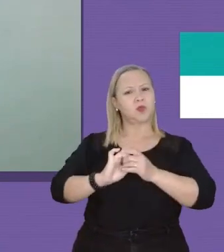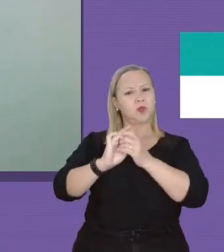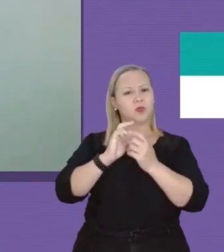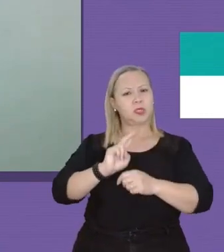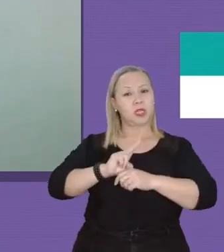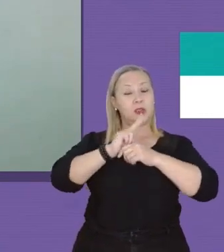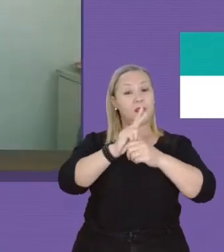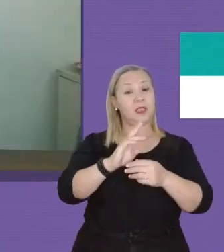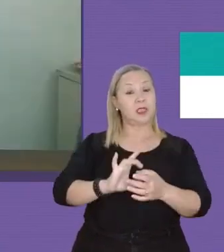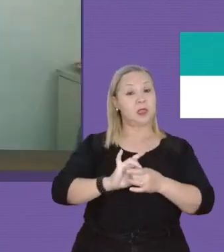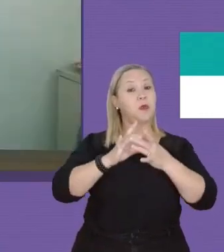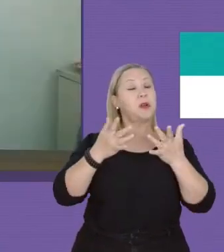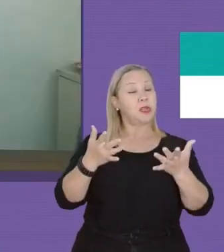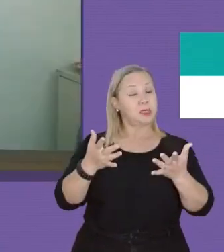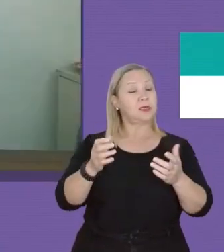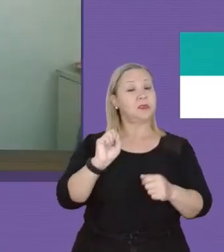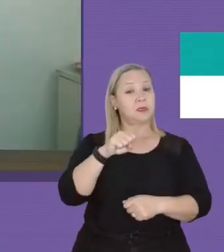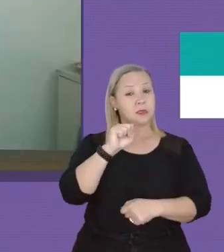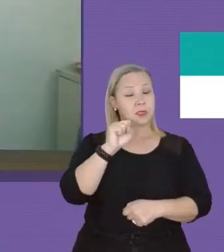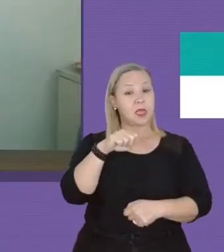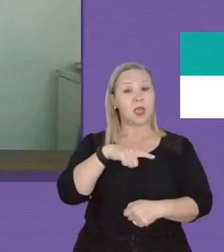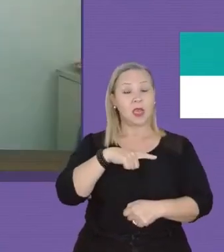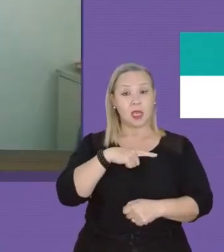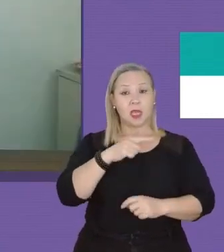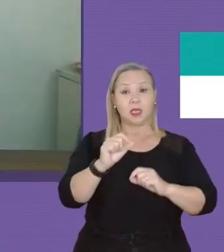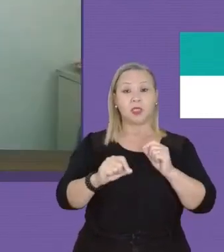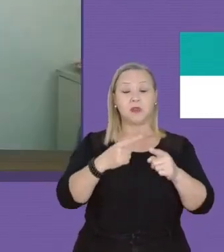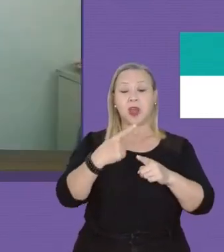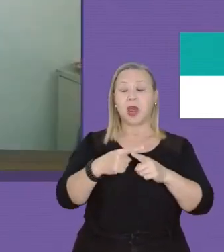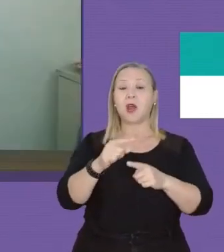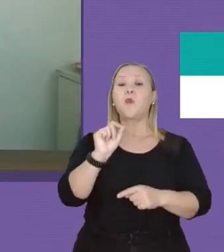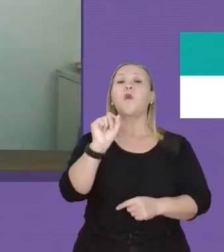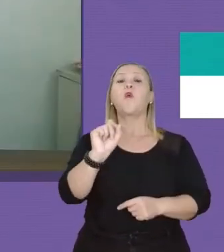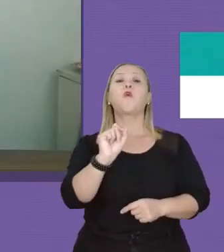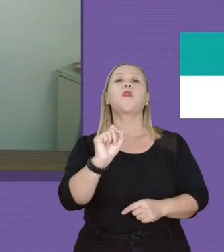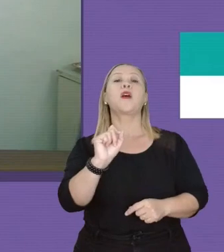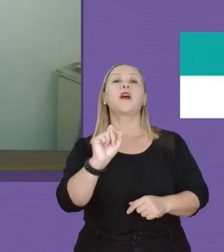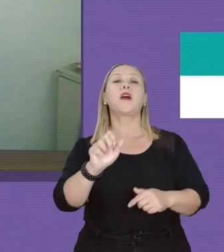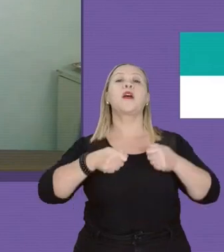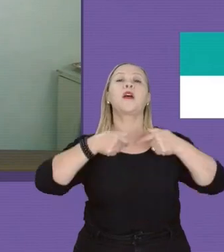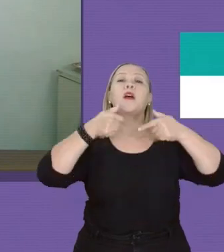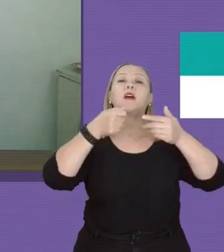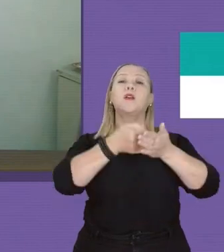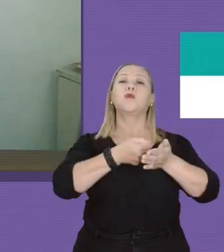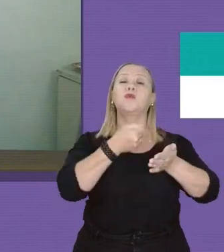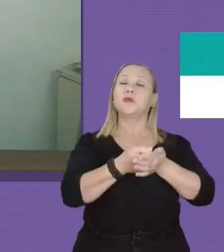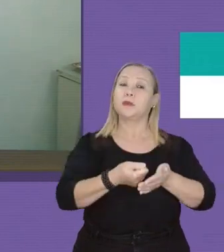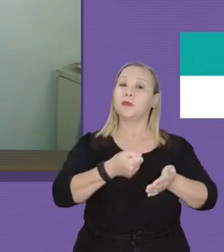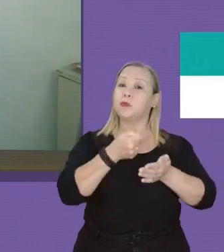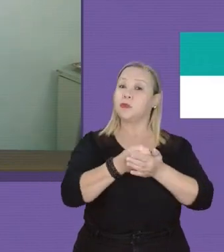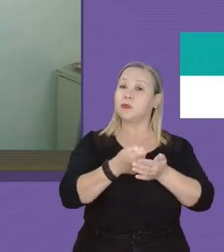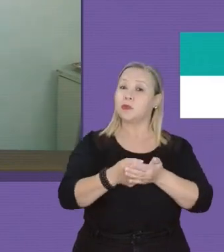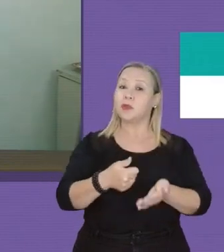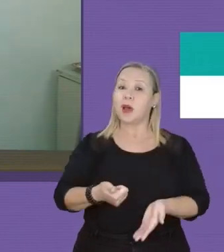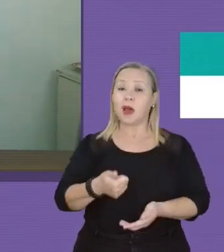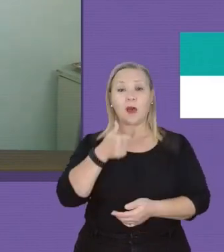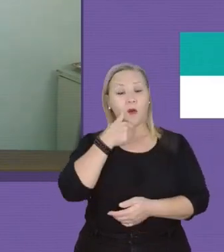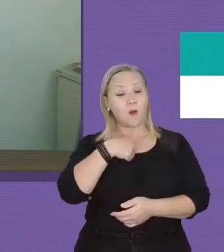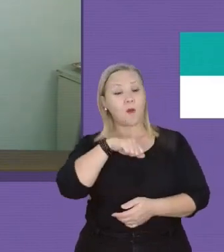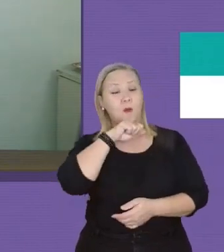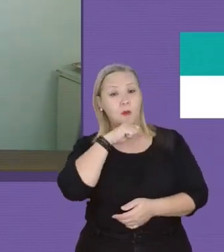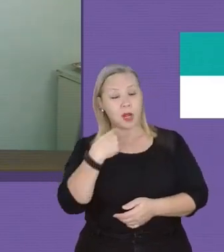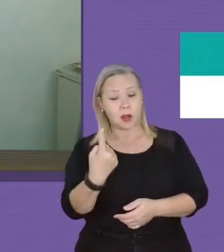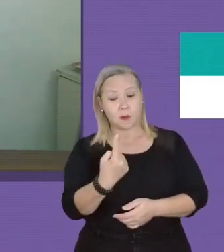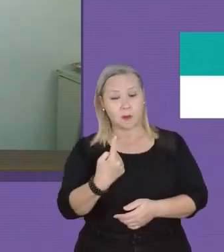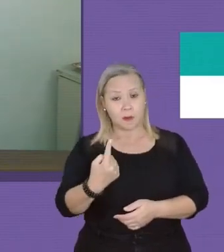defesa da democracia e tiveram por quem lutar. Lutaram pela mãe solteira e pelas famílias